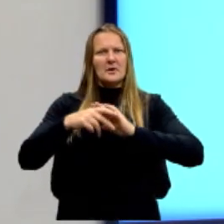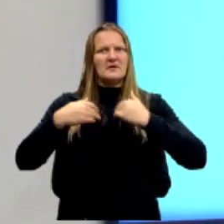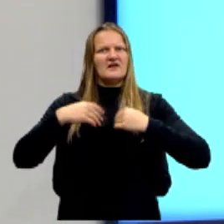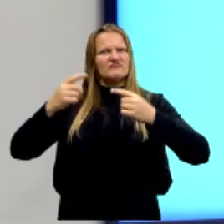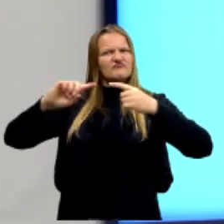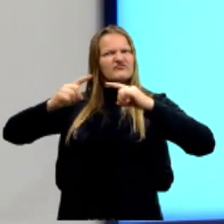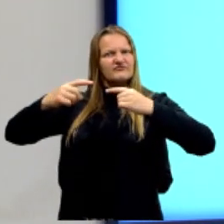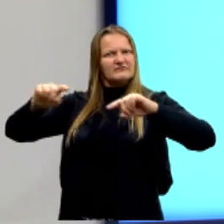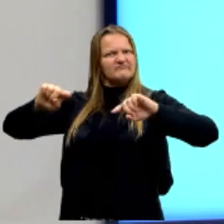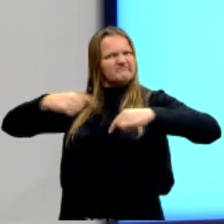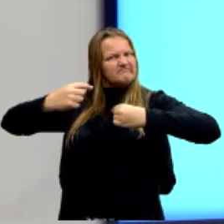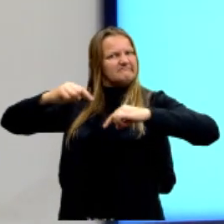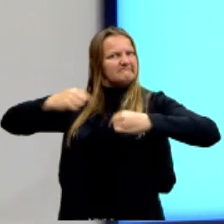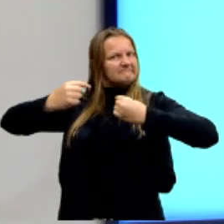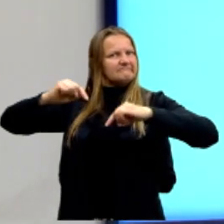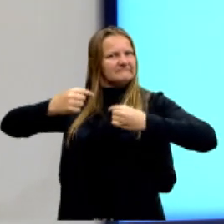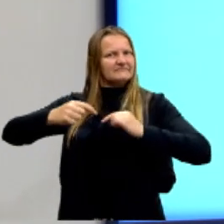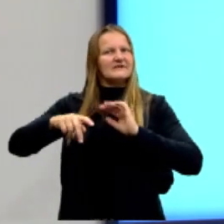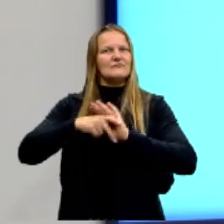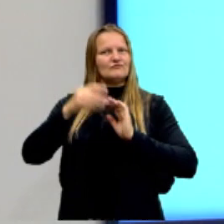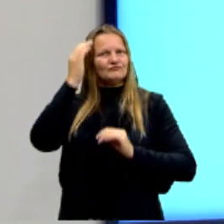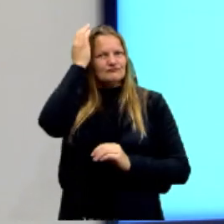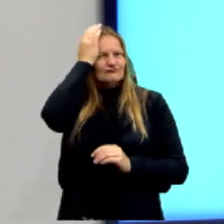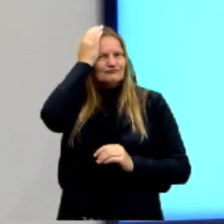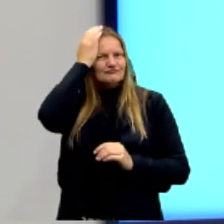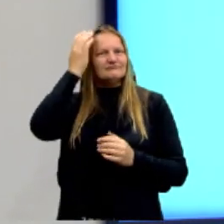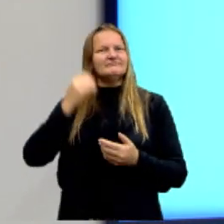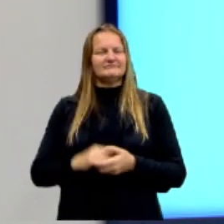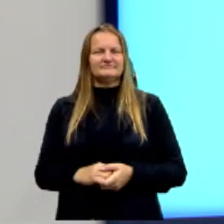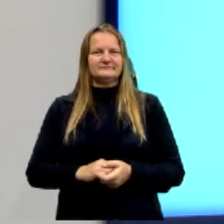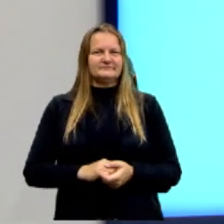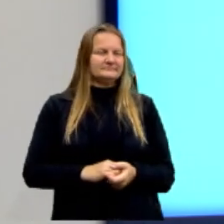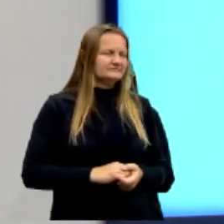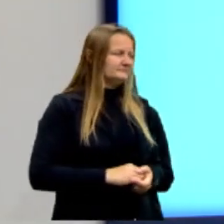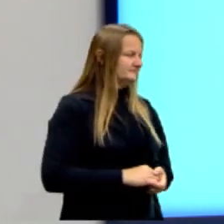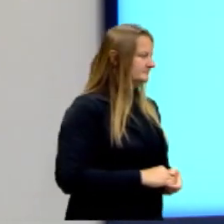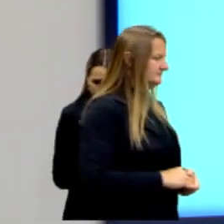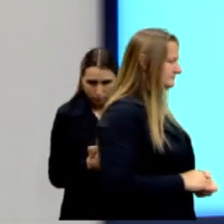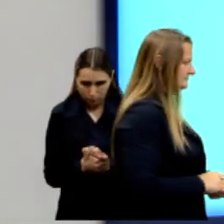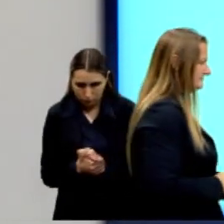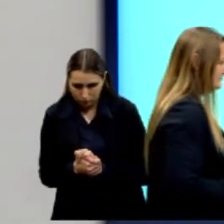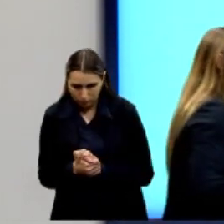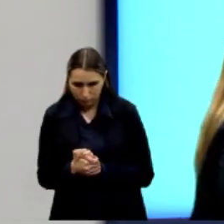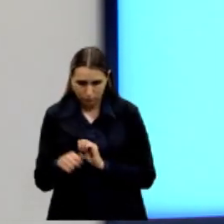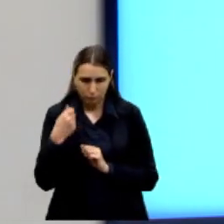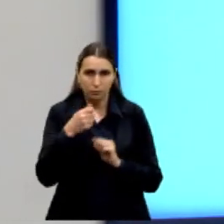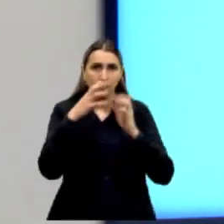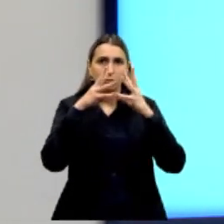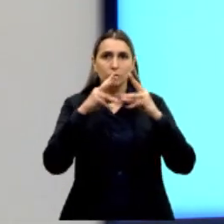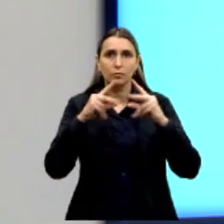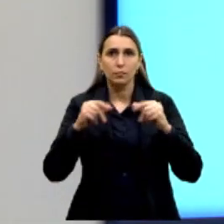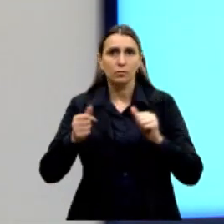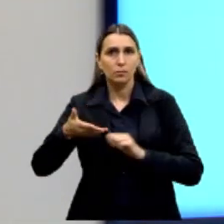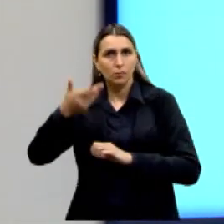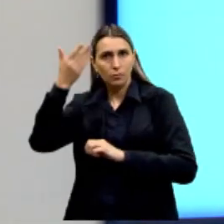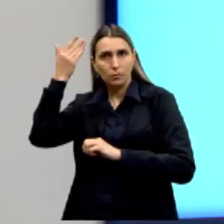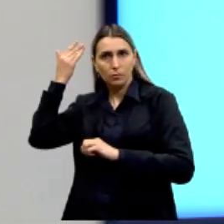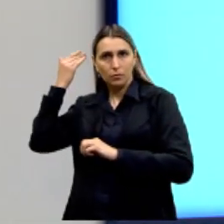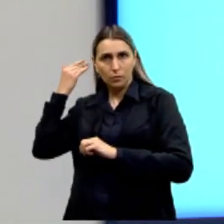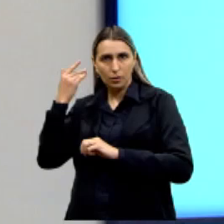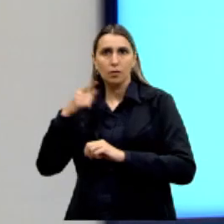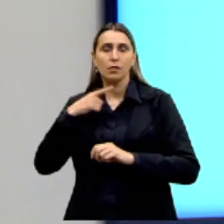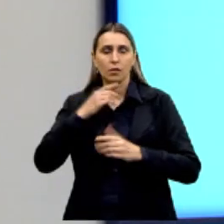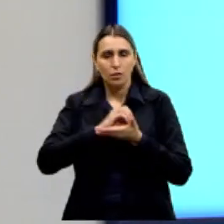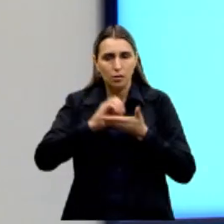certo o motivo ali essa necessidade de destruição deste passado teve origem nas críticas que